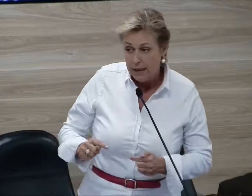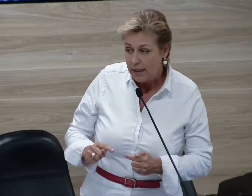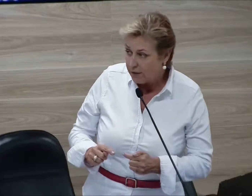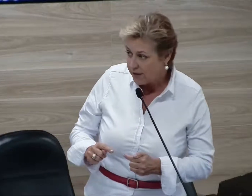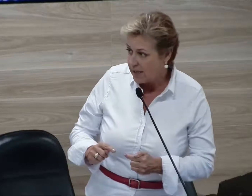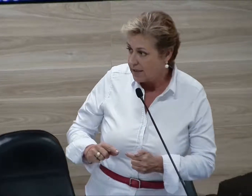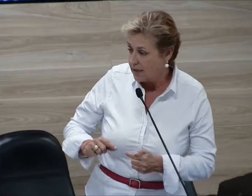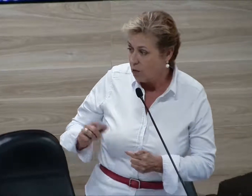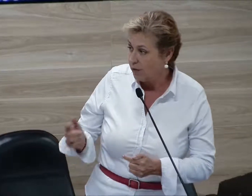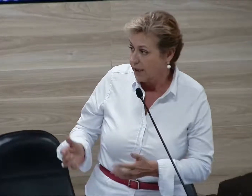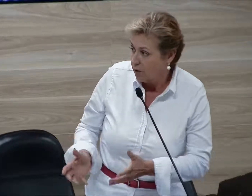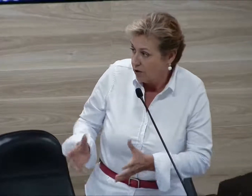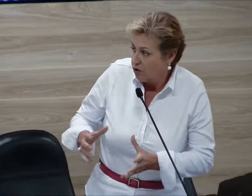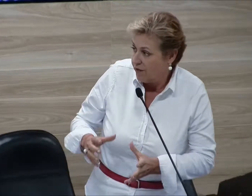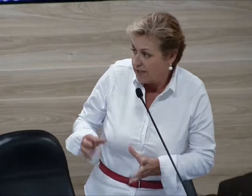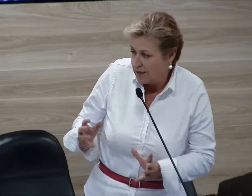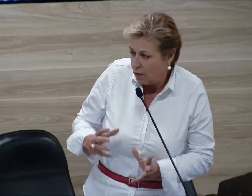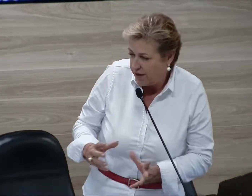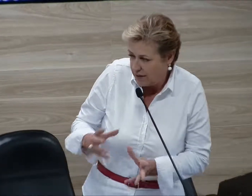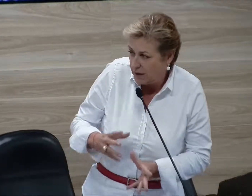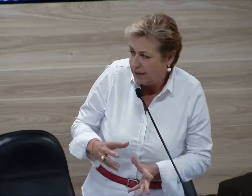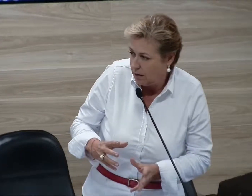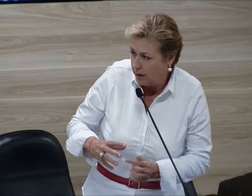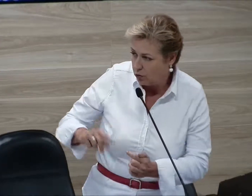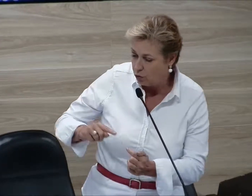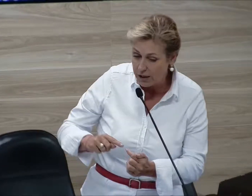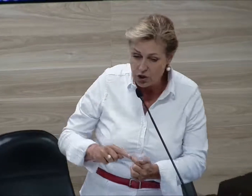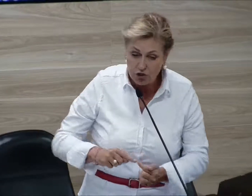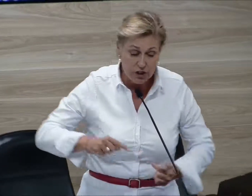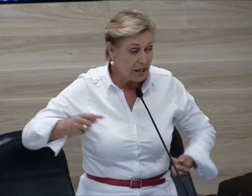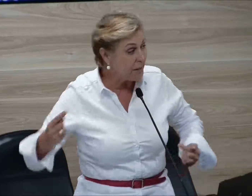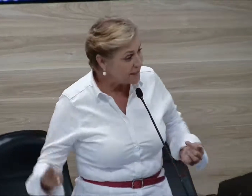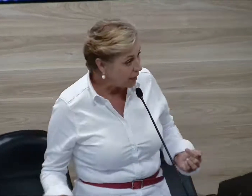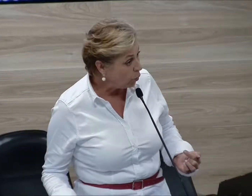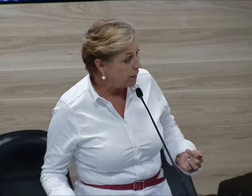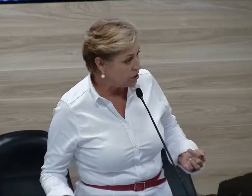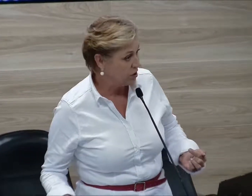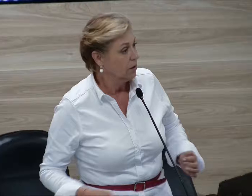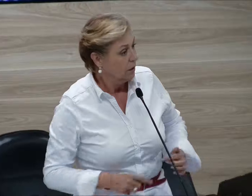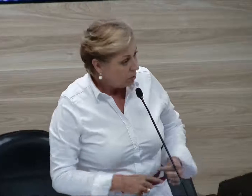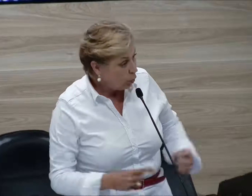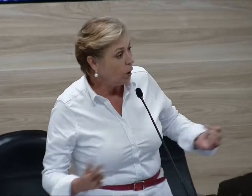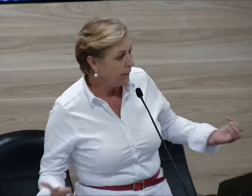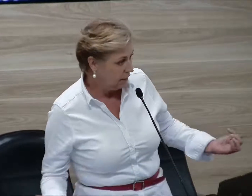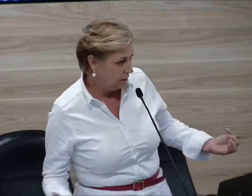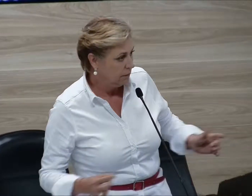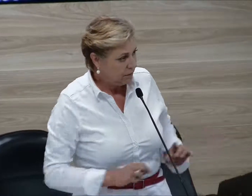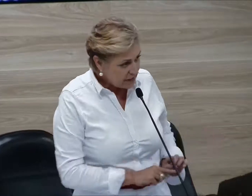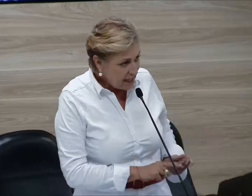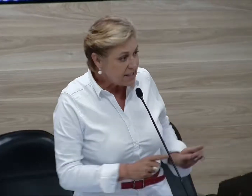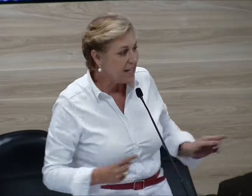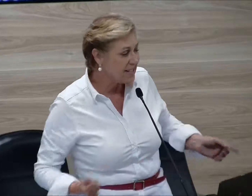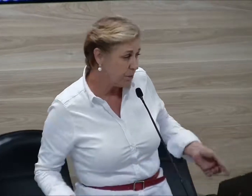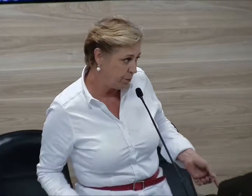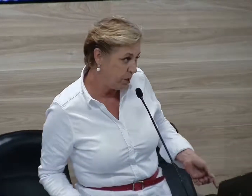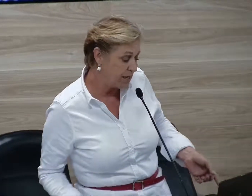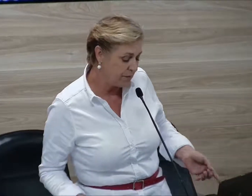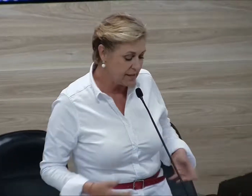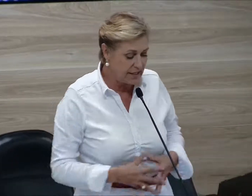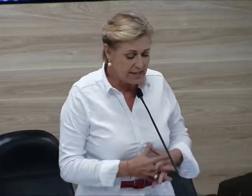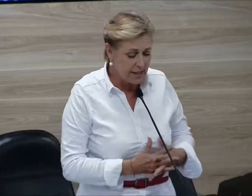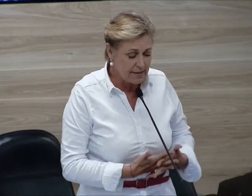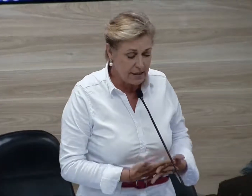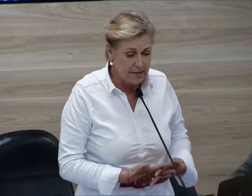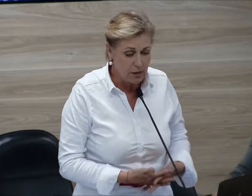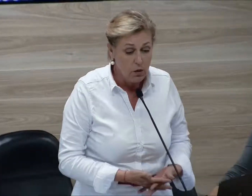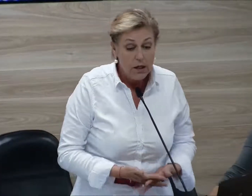horas, que ela fizesse, ao contrário, não tivesse, talvez, seu atendimento durante o dia, mas à noite toda pudesse